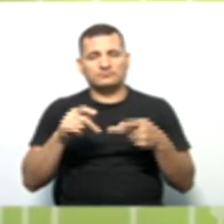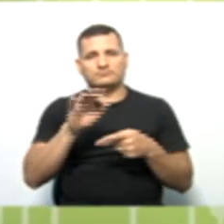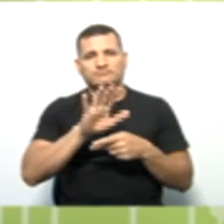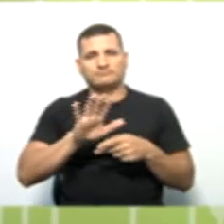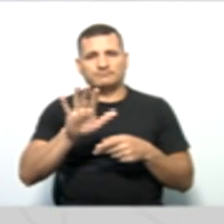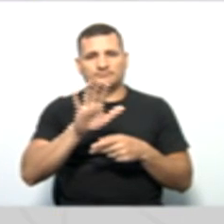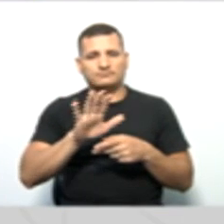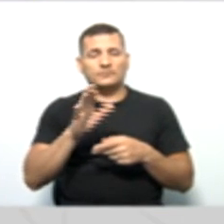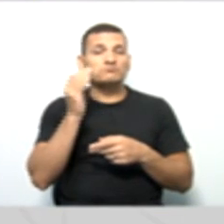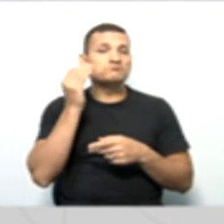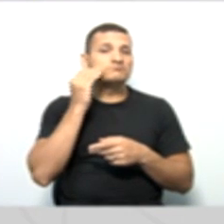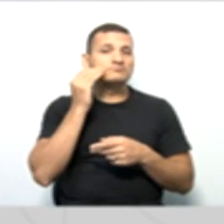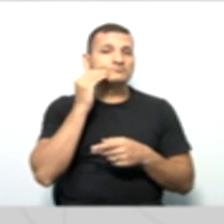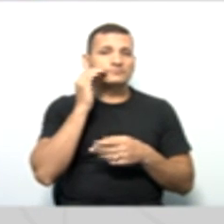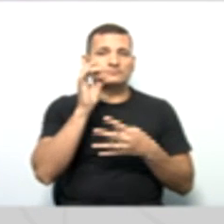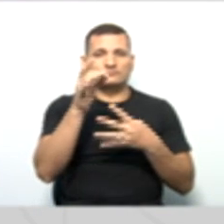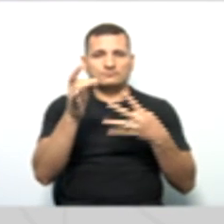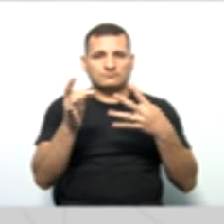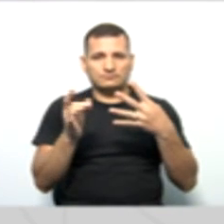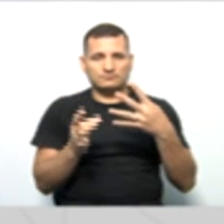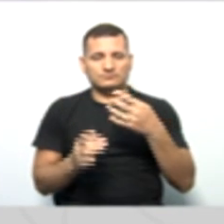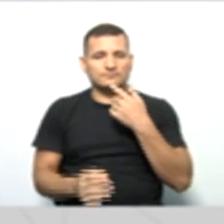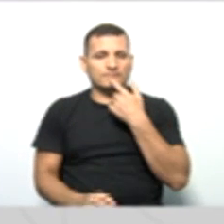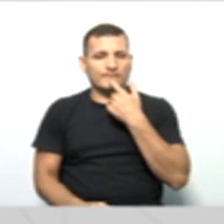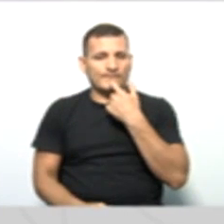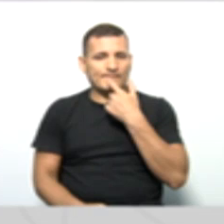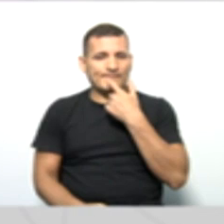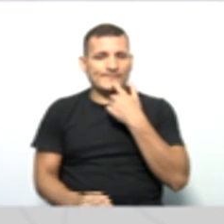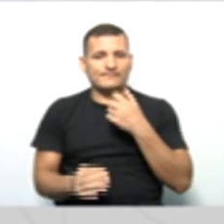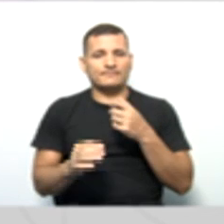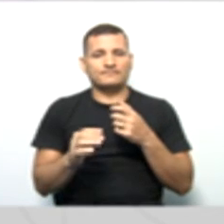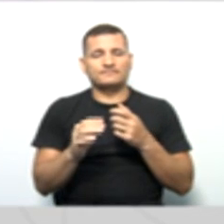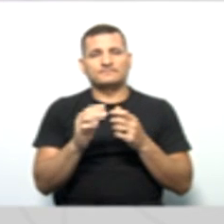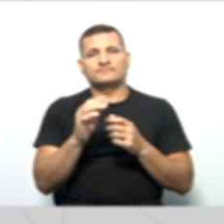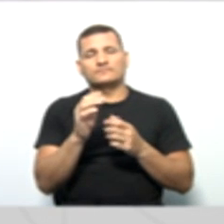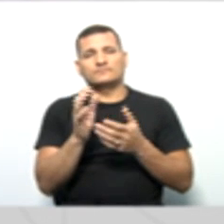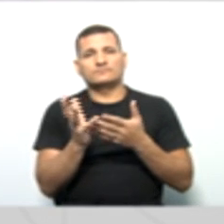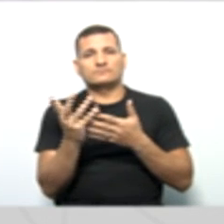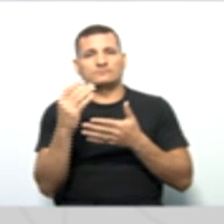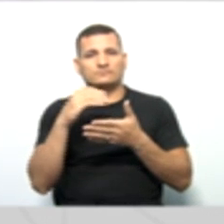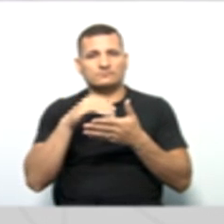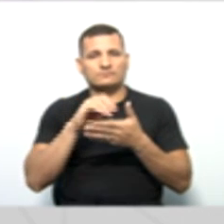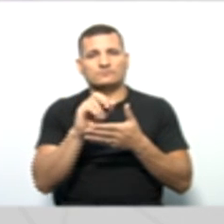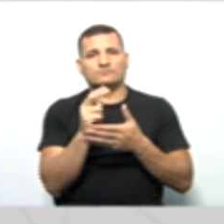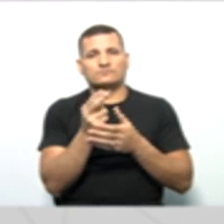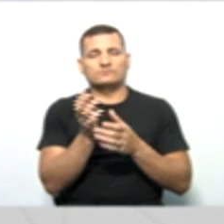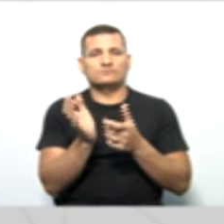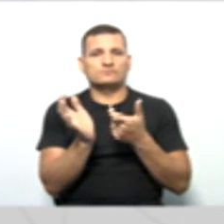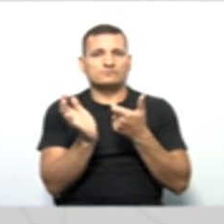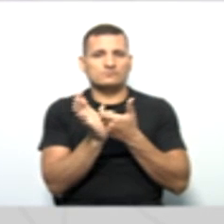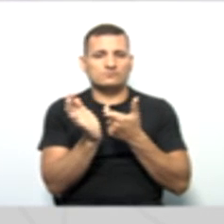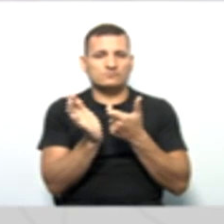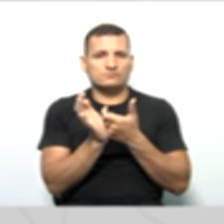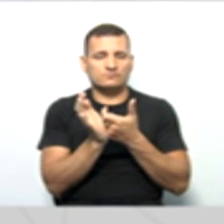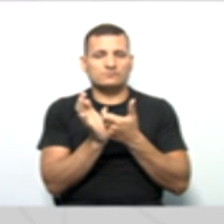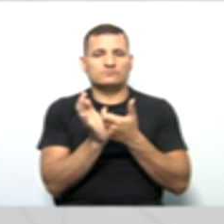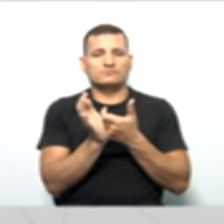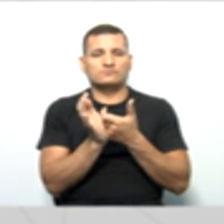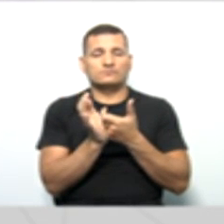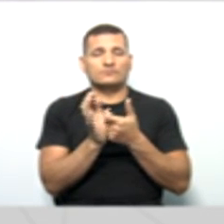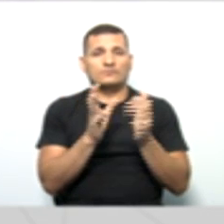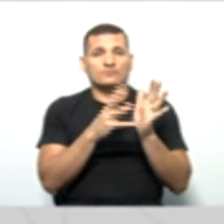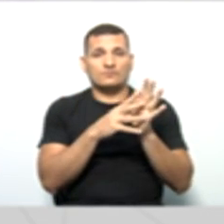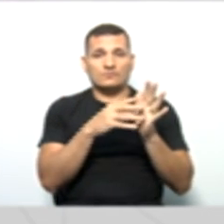Bora ver o que é cada um deles? Olha só, projeto de dados ou classes. Transforma o modelo de análise